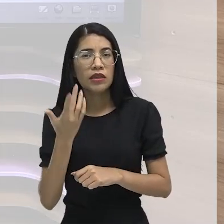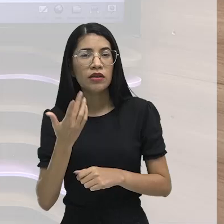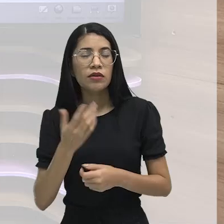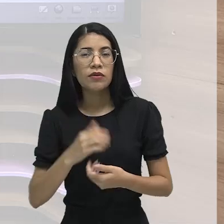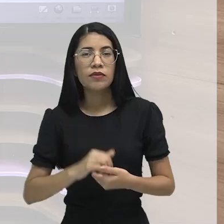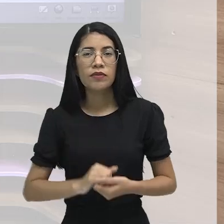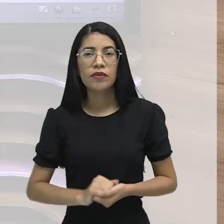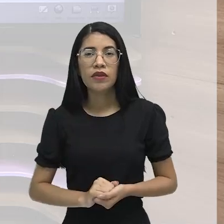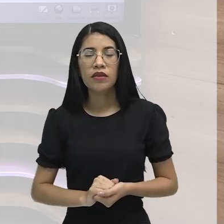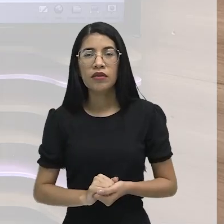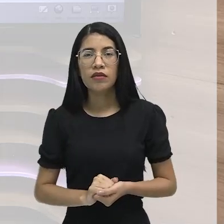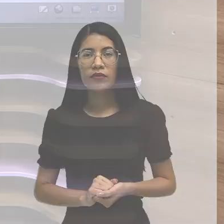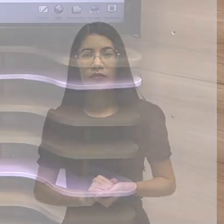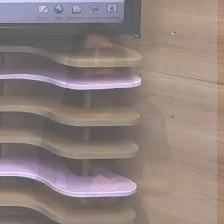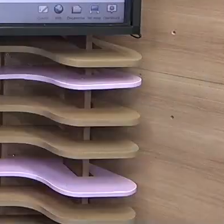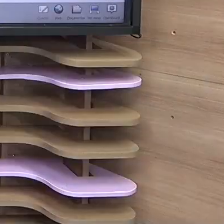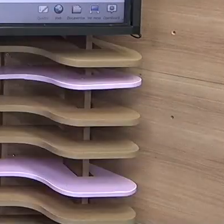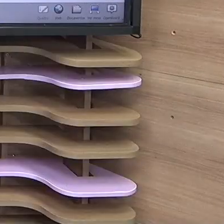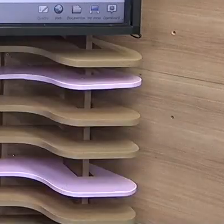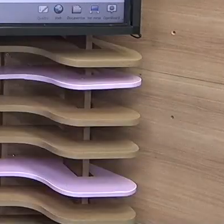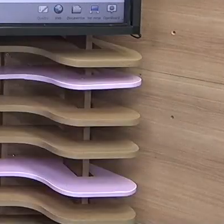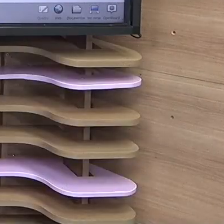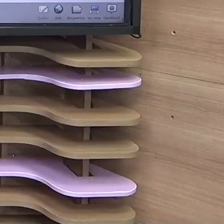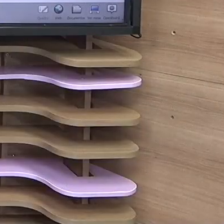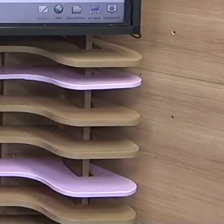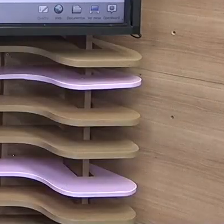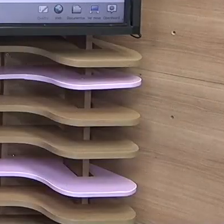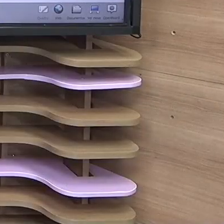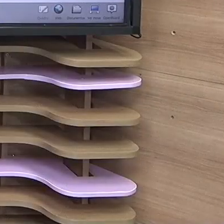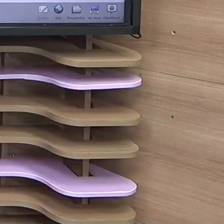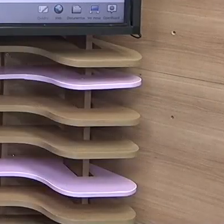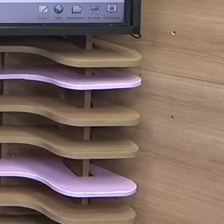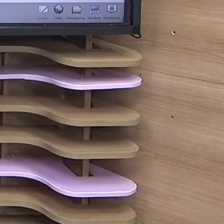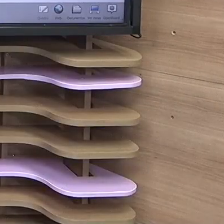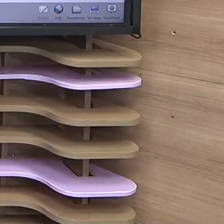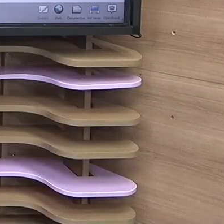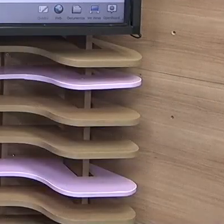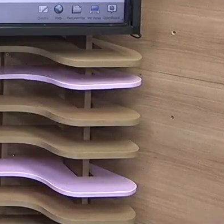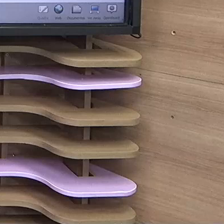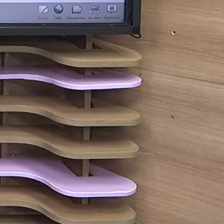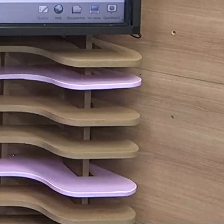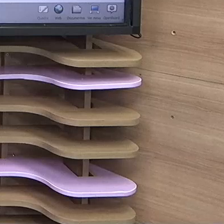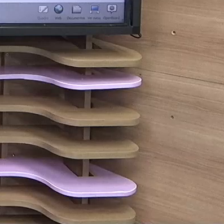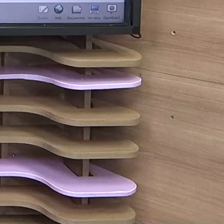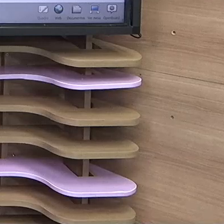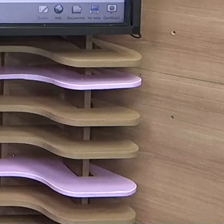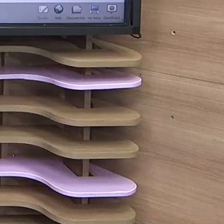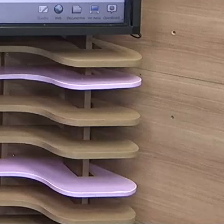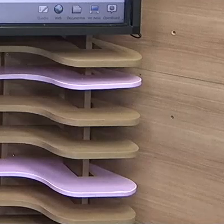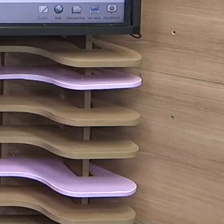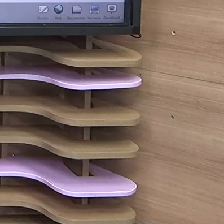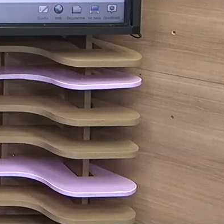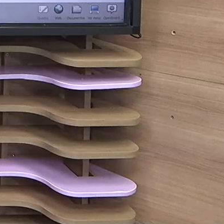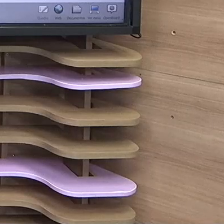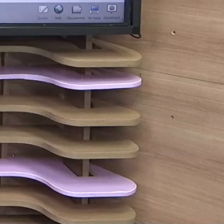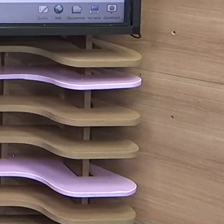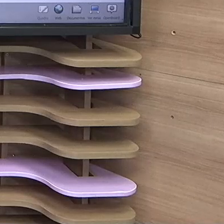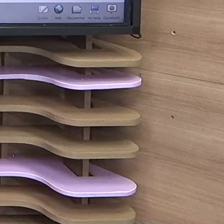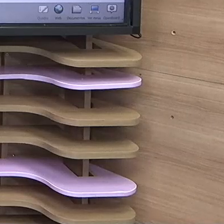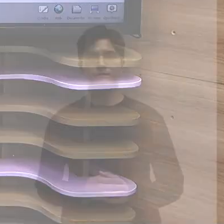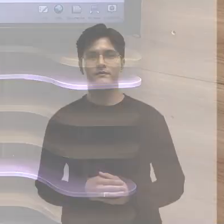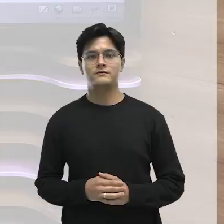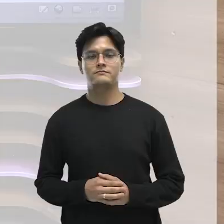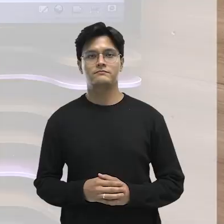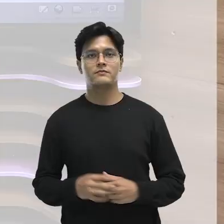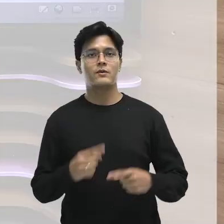esse número fora da realidade? Porque nós não analisamos se as grandezas eram direta ou